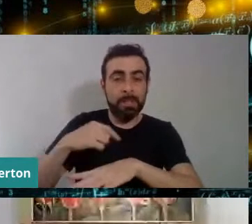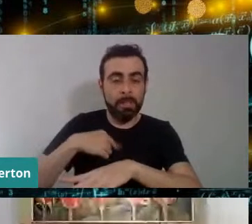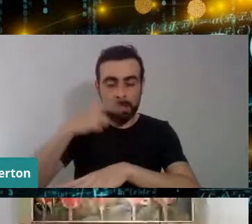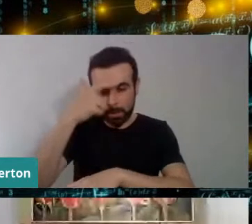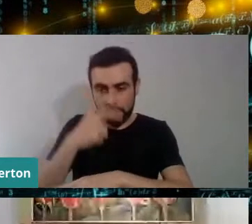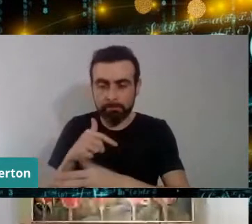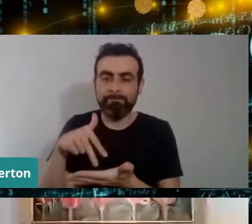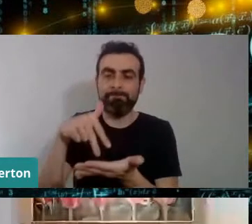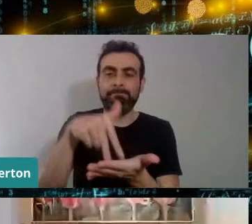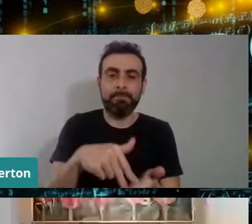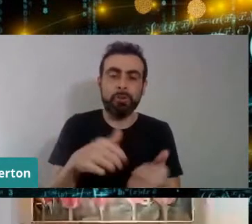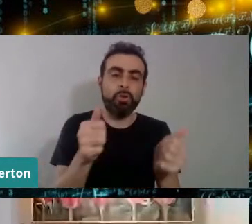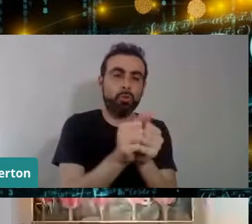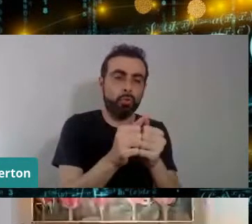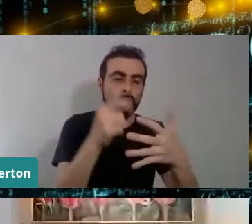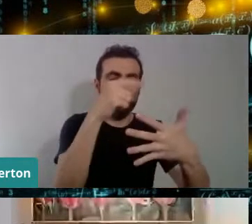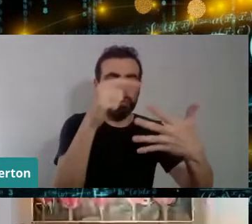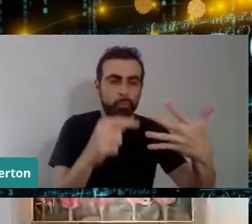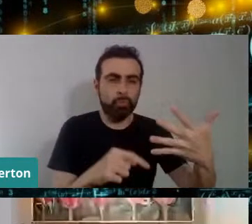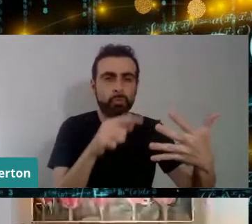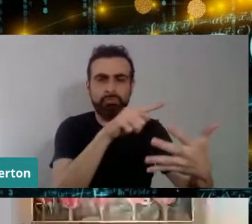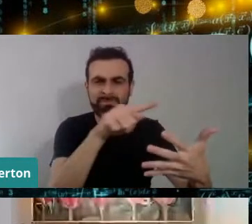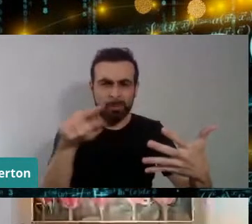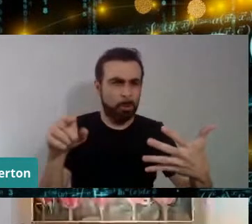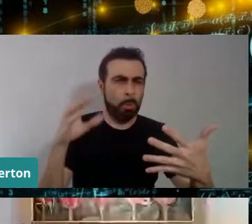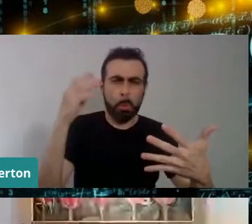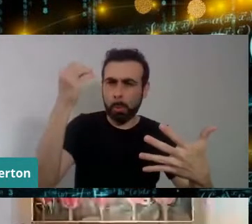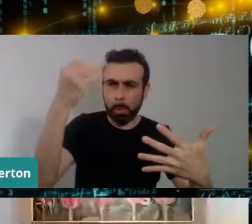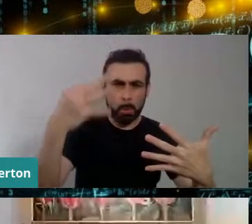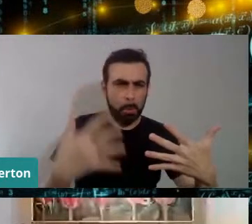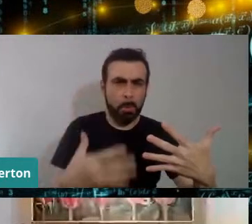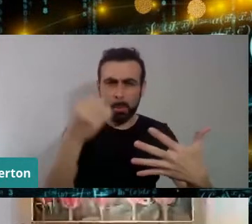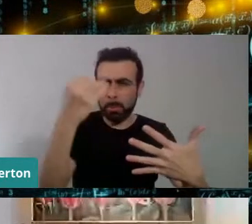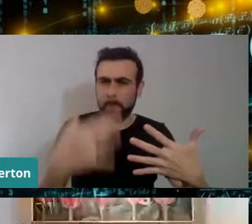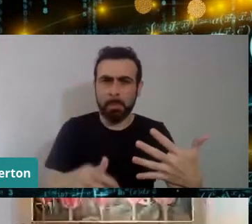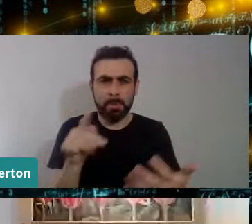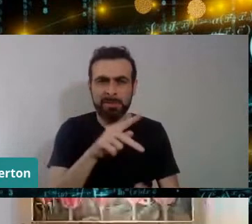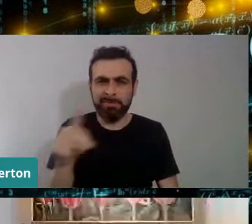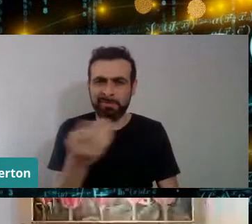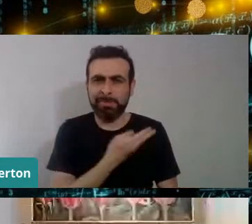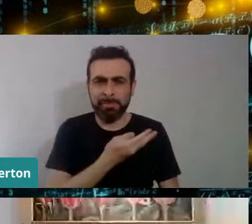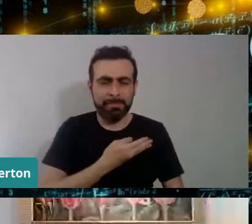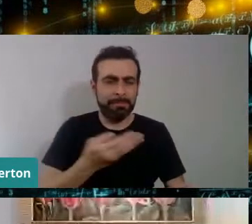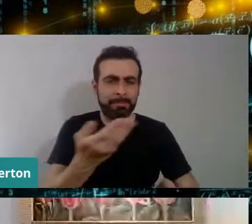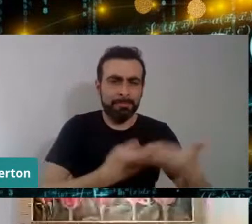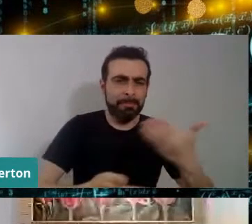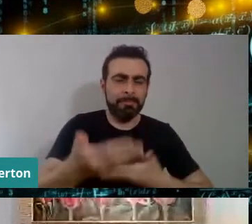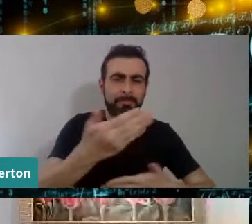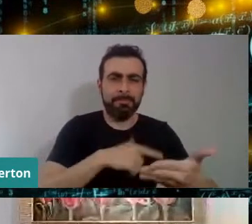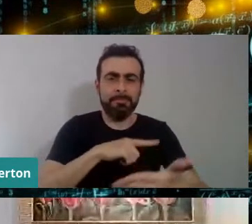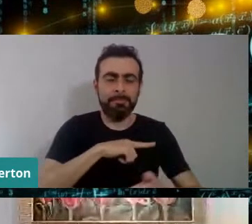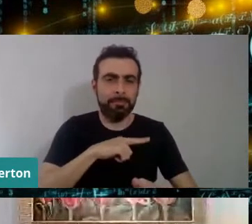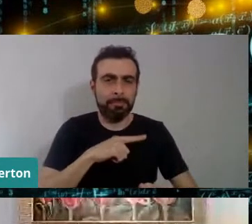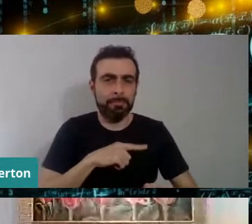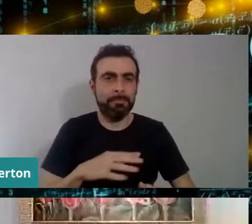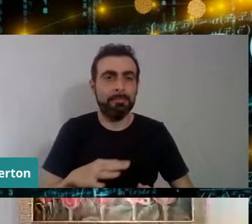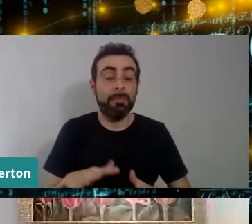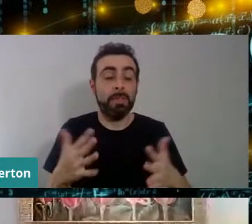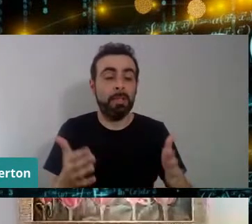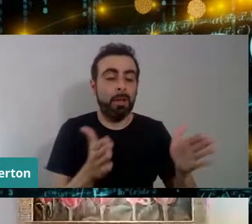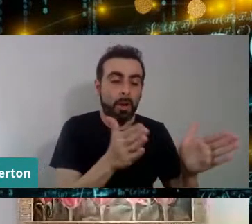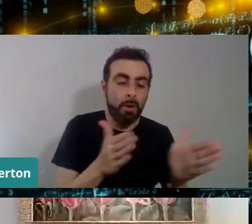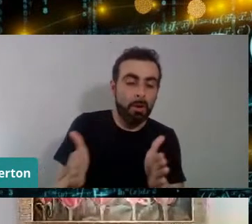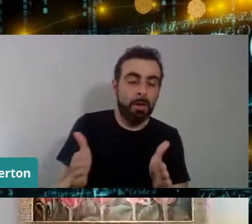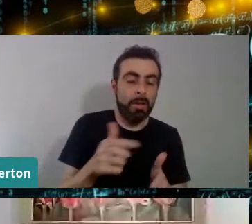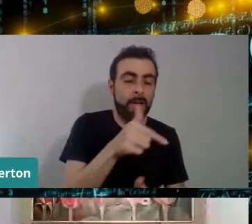com o Guido, com o Kiko, com o Nelson, diversos colegas nossos. Né? Eu fiquei de 72